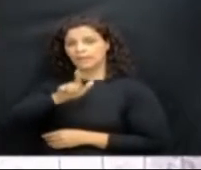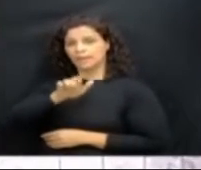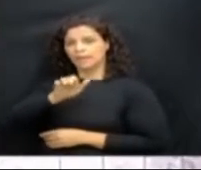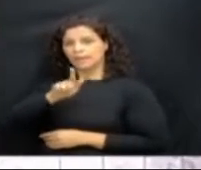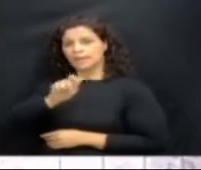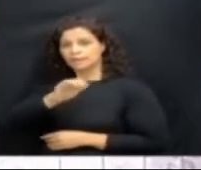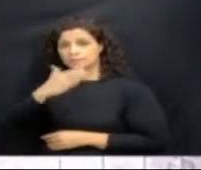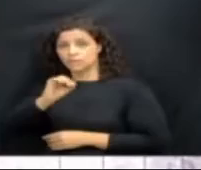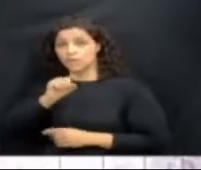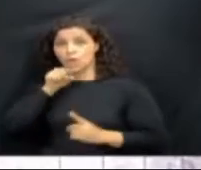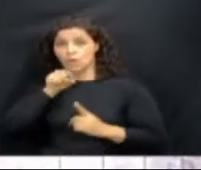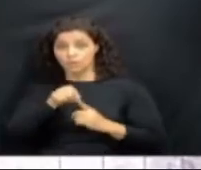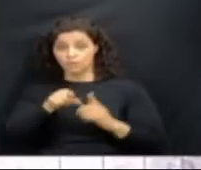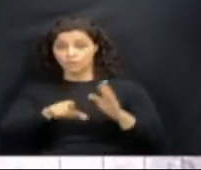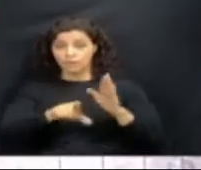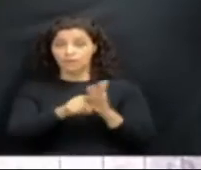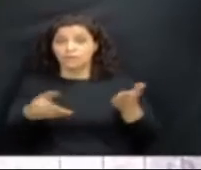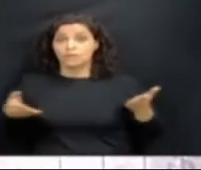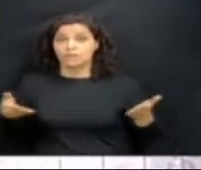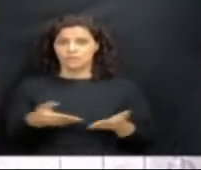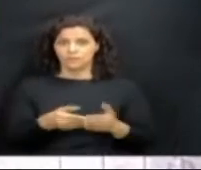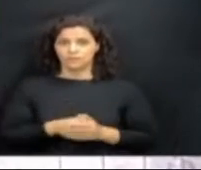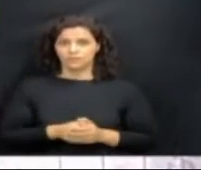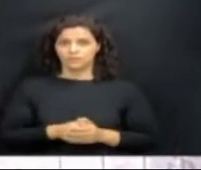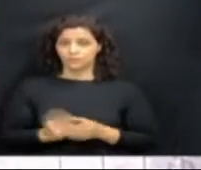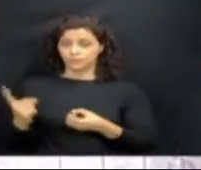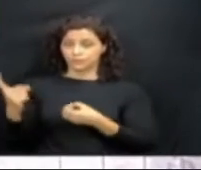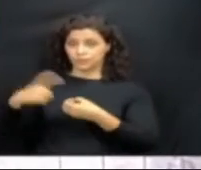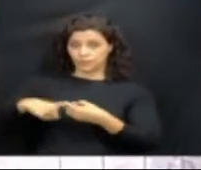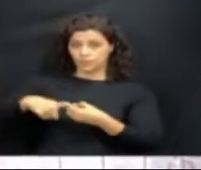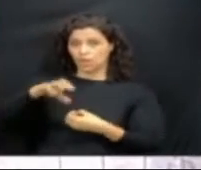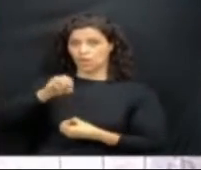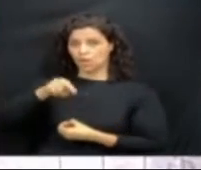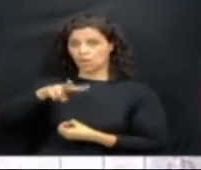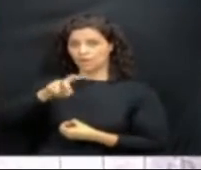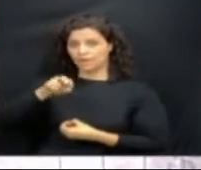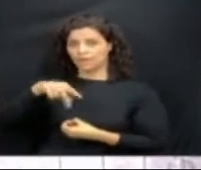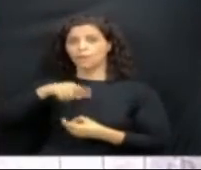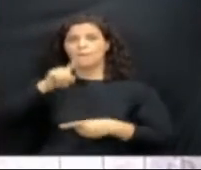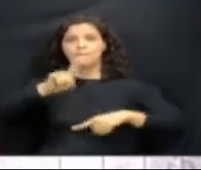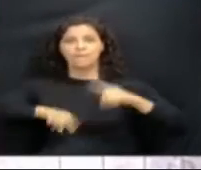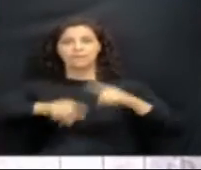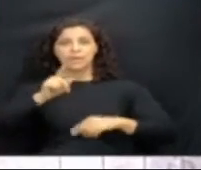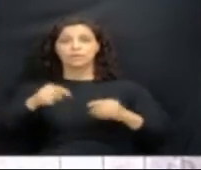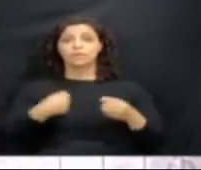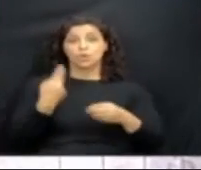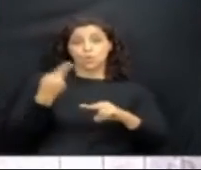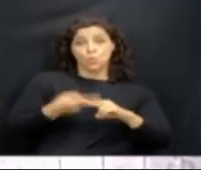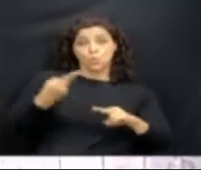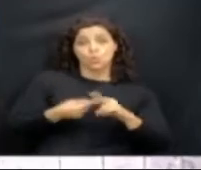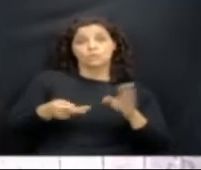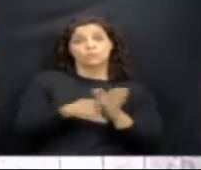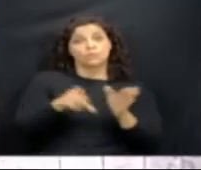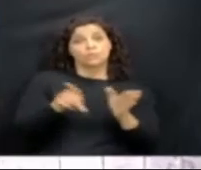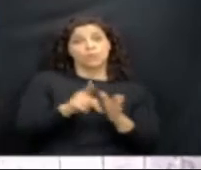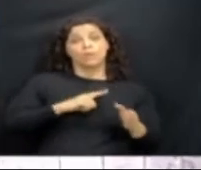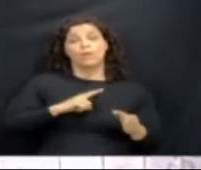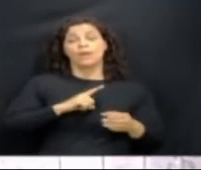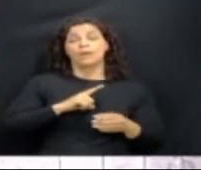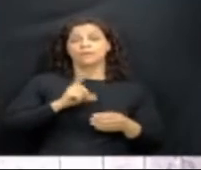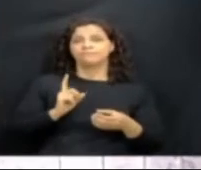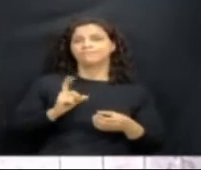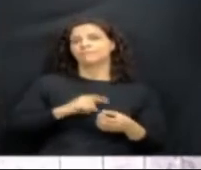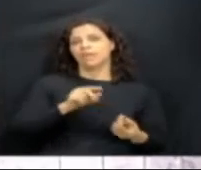votando é o objeto, é a lei de hoje. O convênio é o instrumento da delegação. O